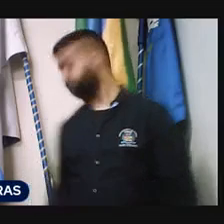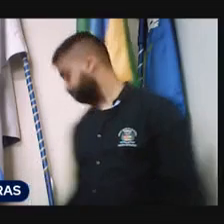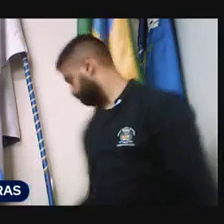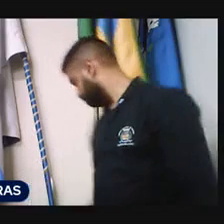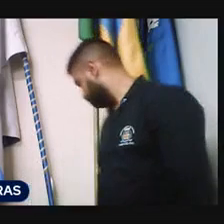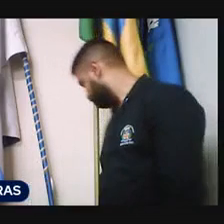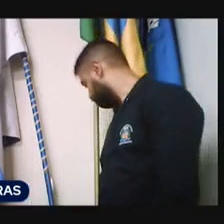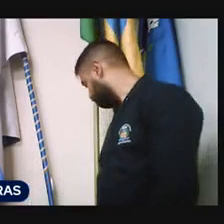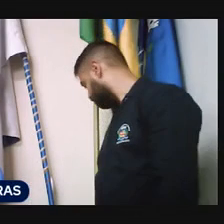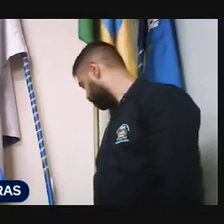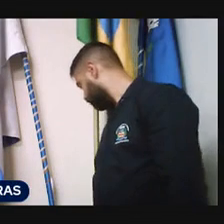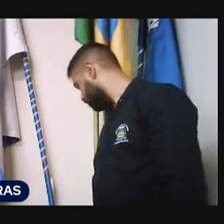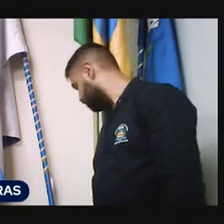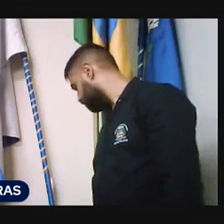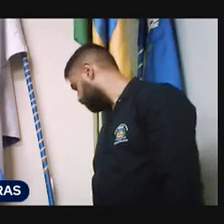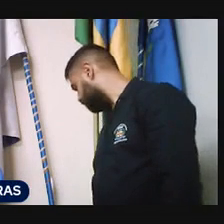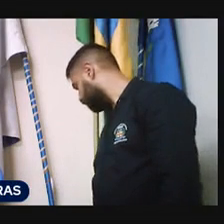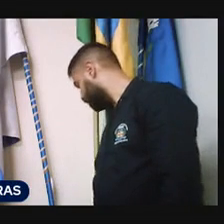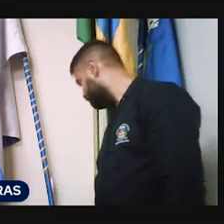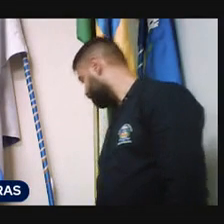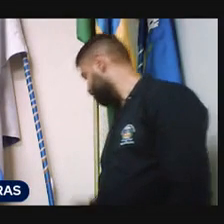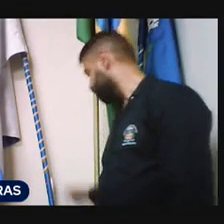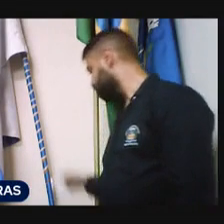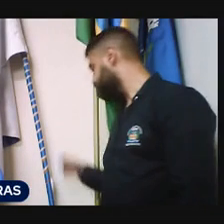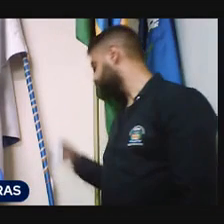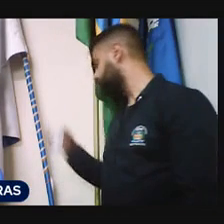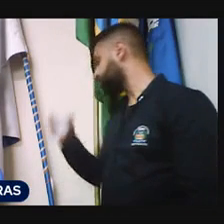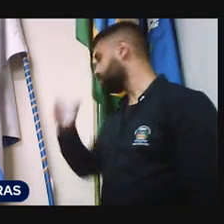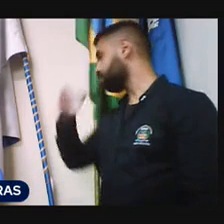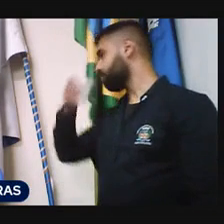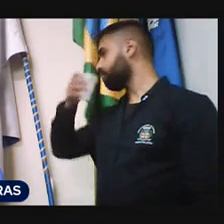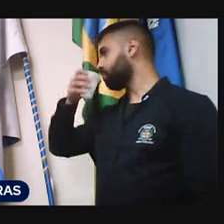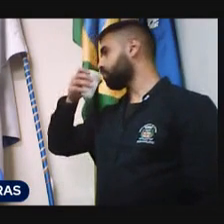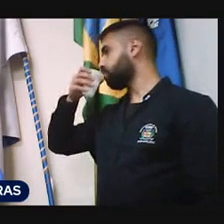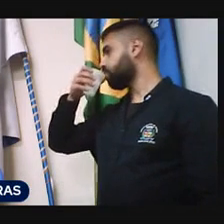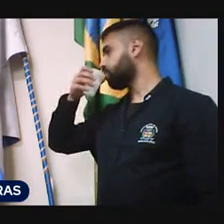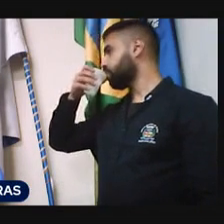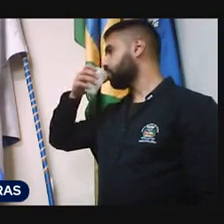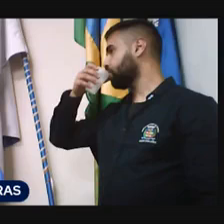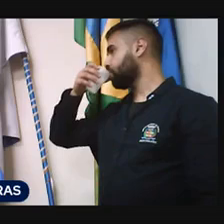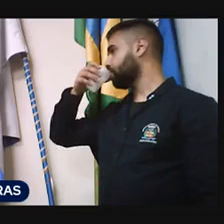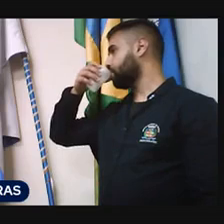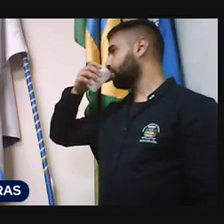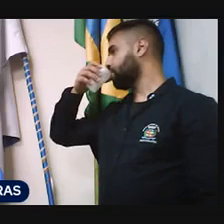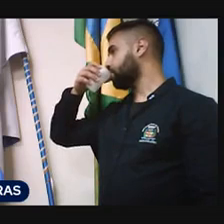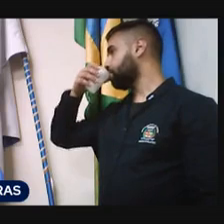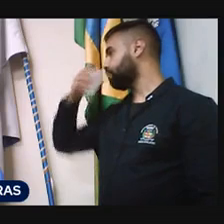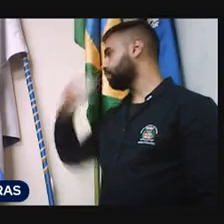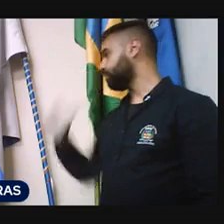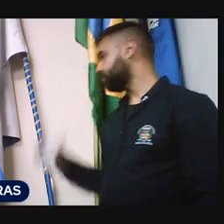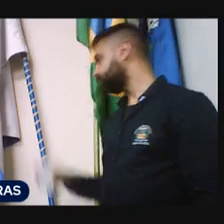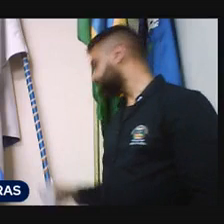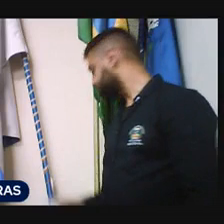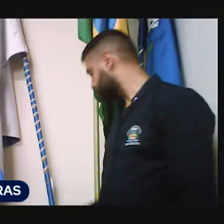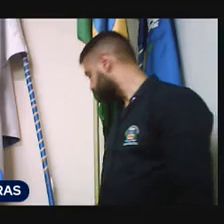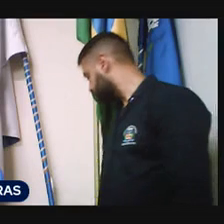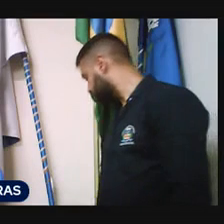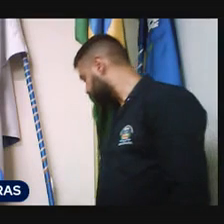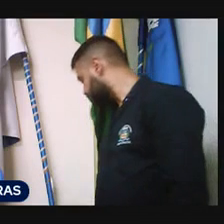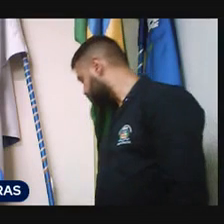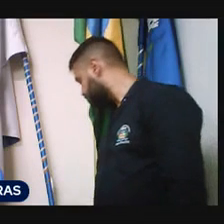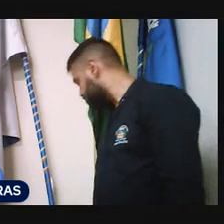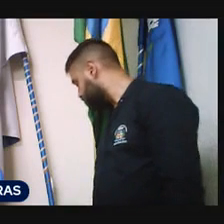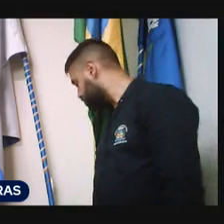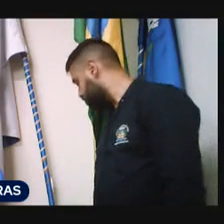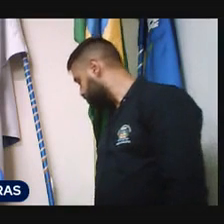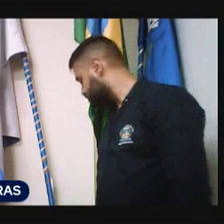José Amauri Fabiane Vasconcellos estão definidos e serão encaminhadas usa a Tribuna Livre de acordo com o